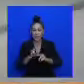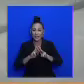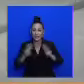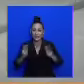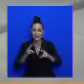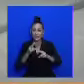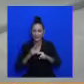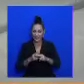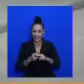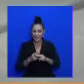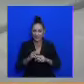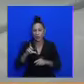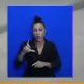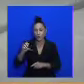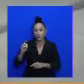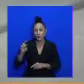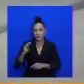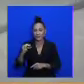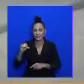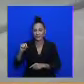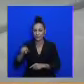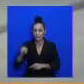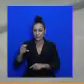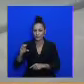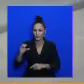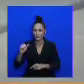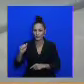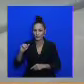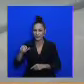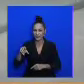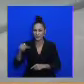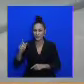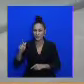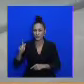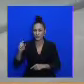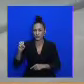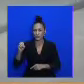página da Caixa. loterias.caixa.gov.br